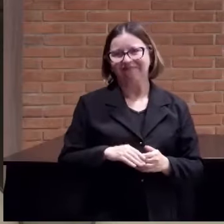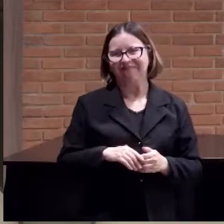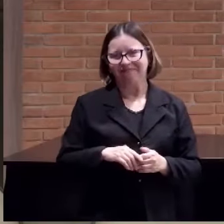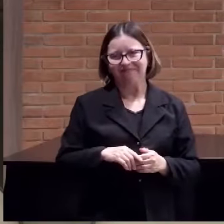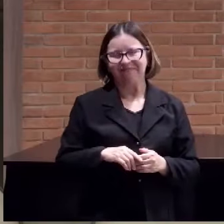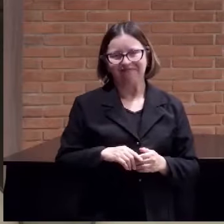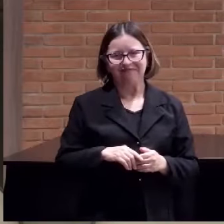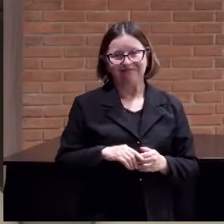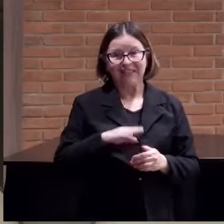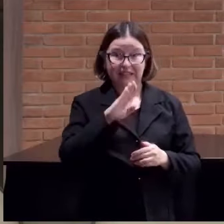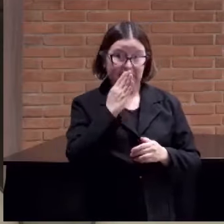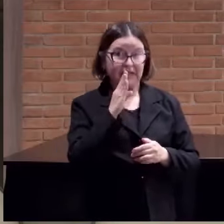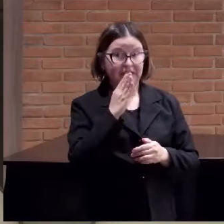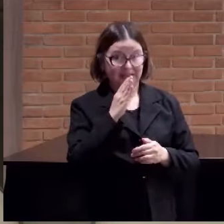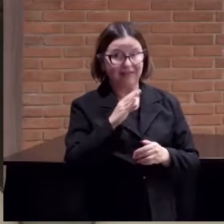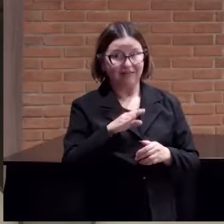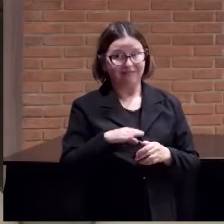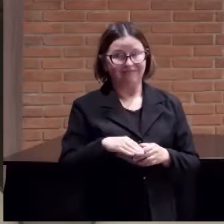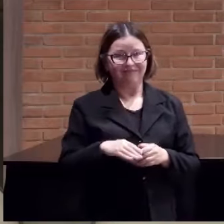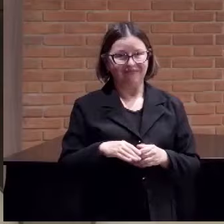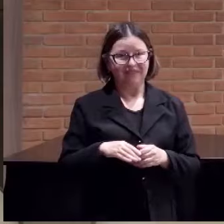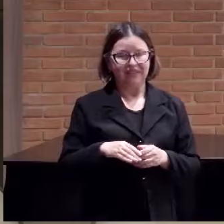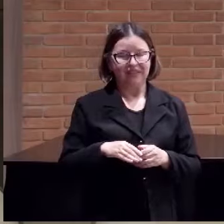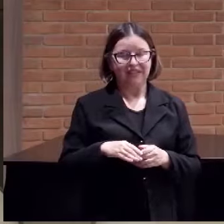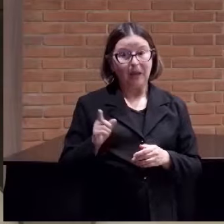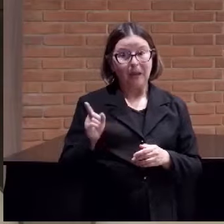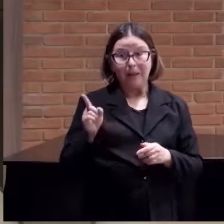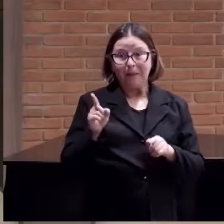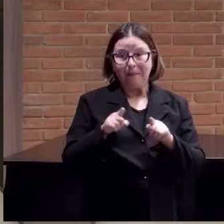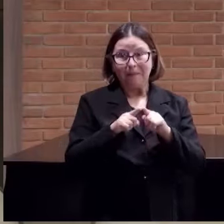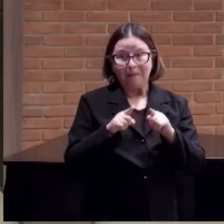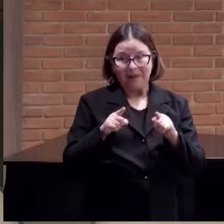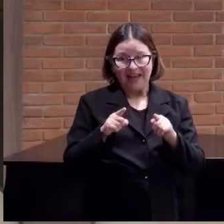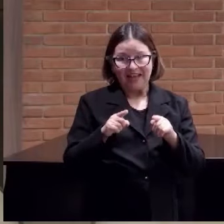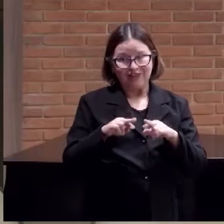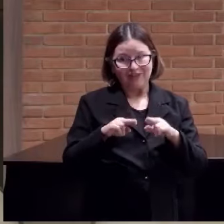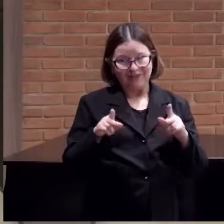A traição é uma coisa, a negação é outra. Eu não conheço esse cara.